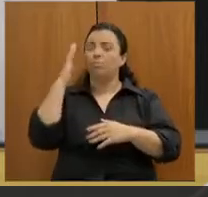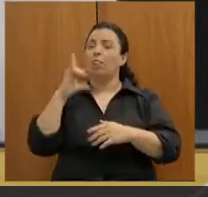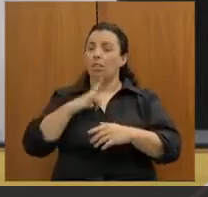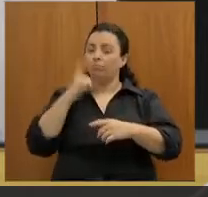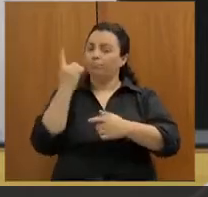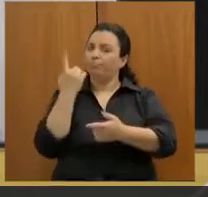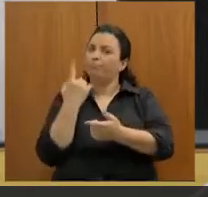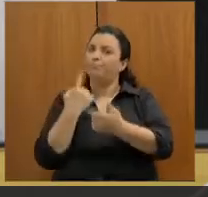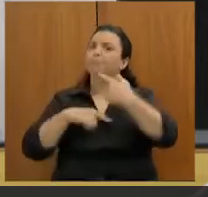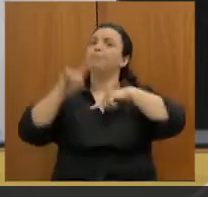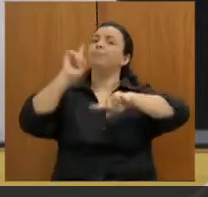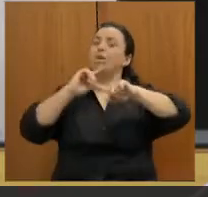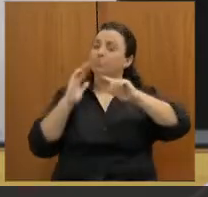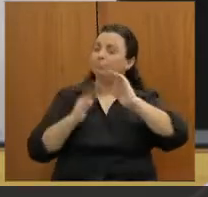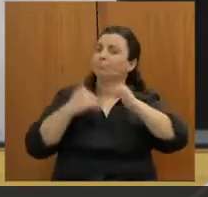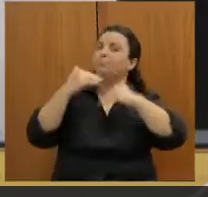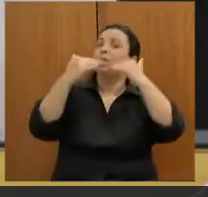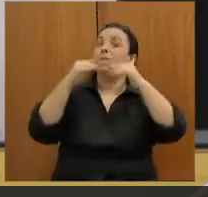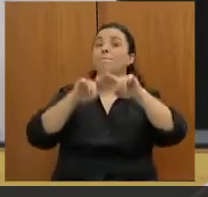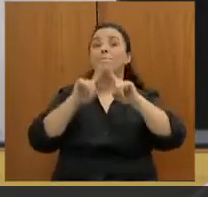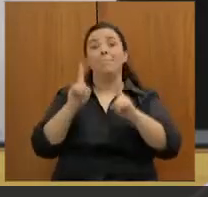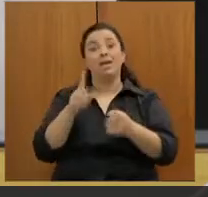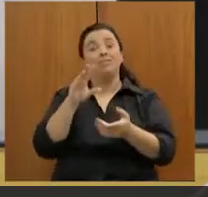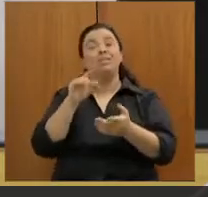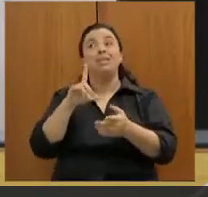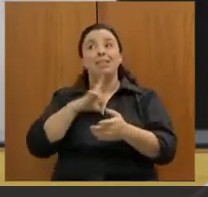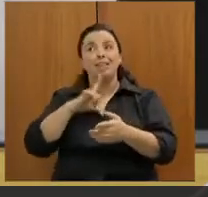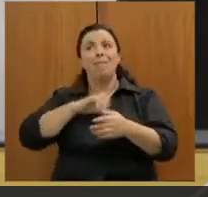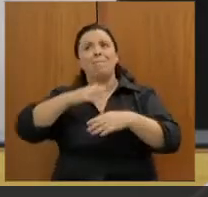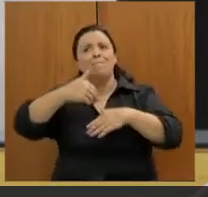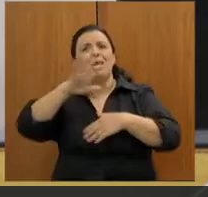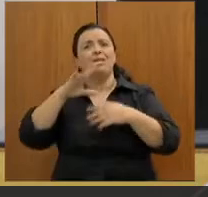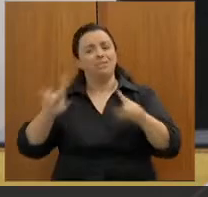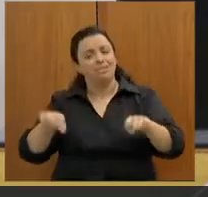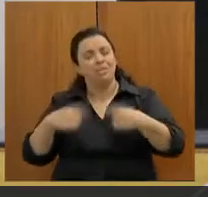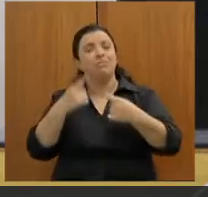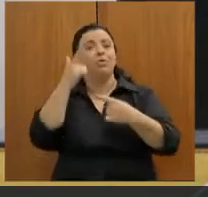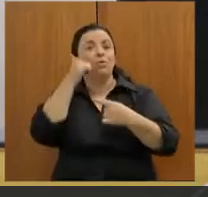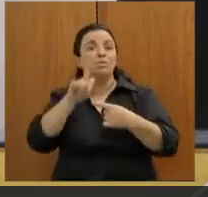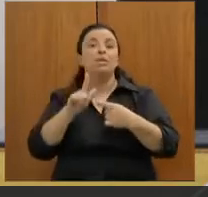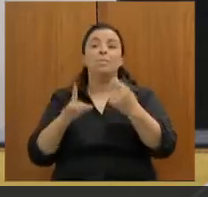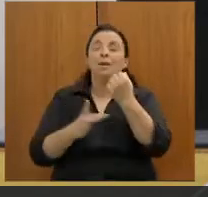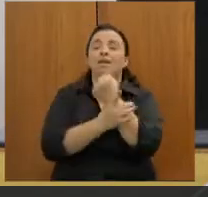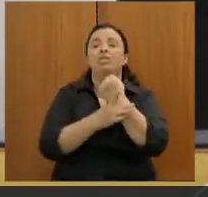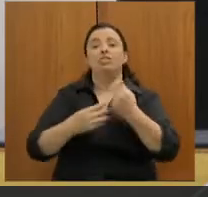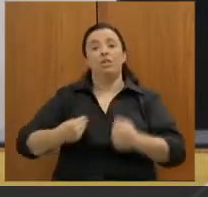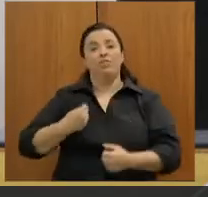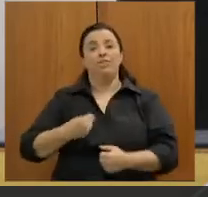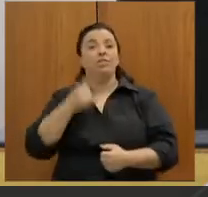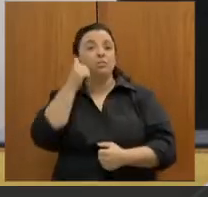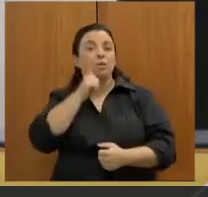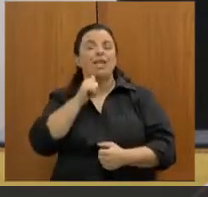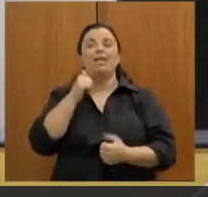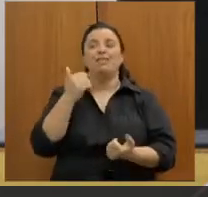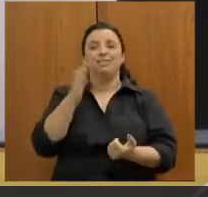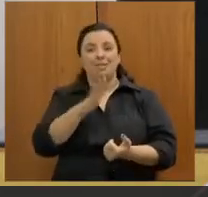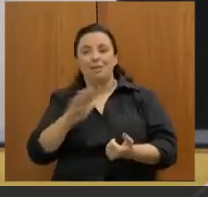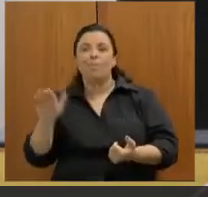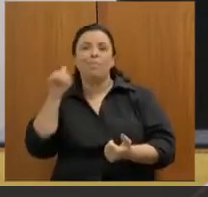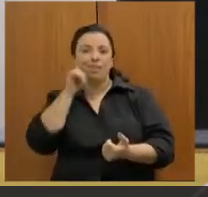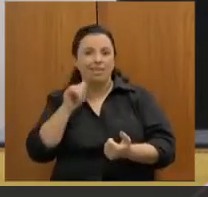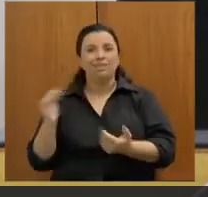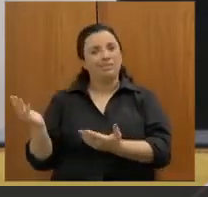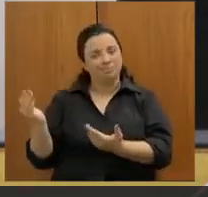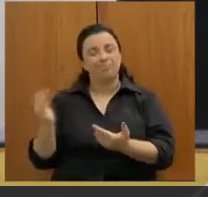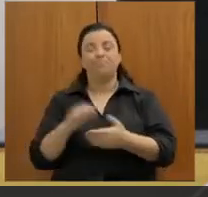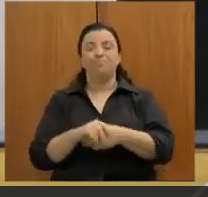desafios alcançar para garantir a vida das nossas mulheres das nossas meninas e eu agradeço